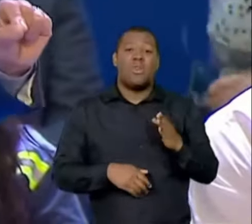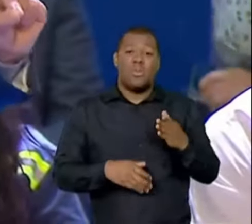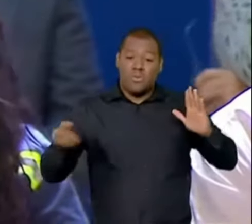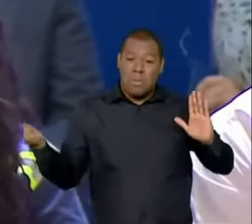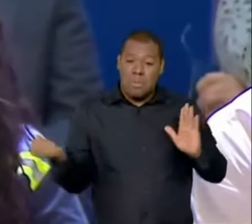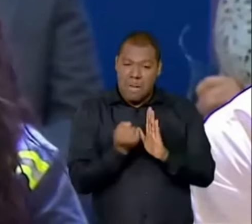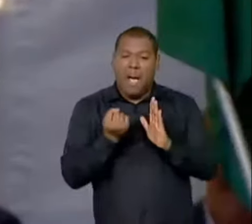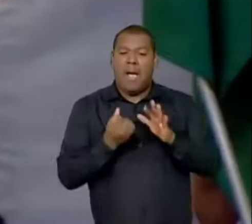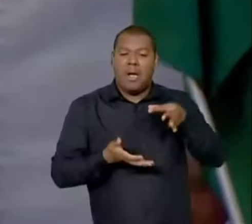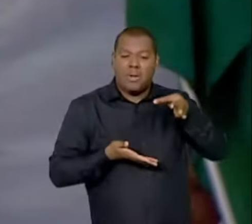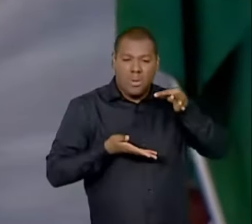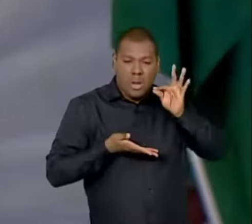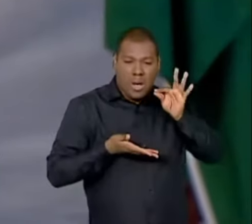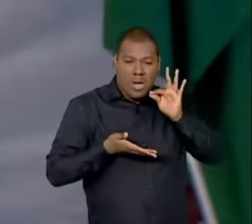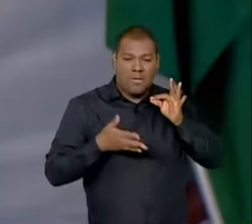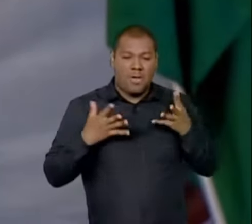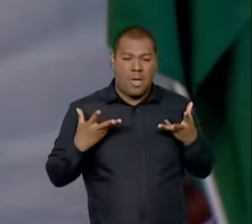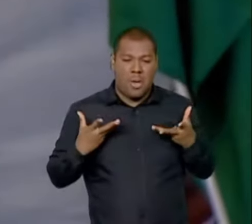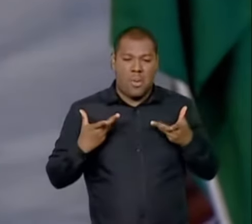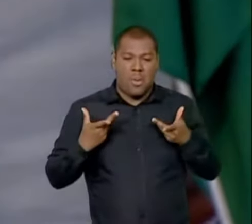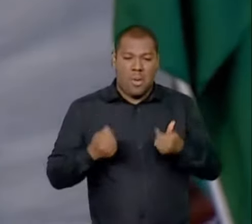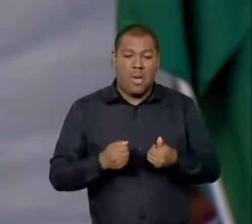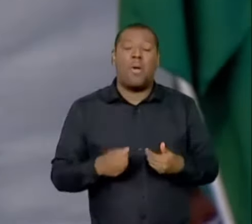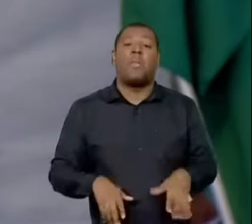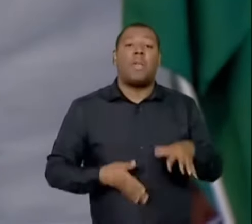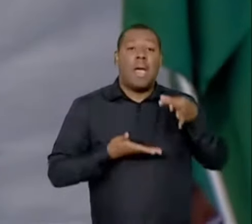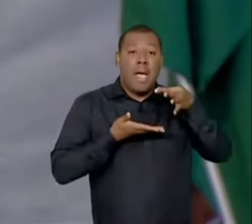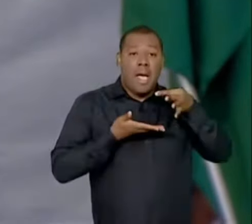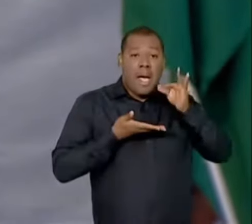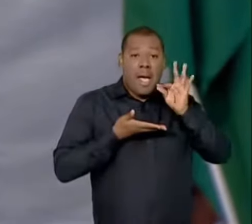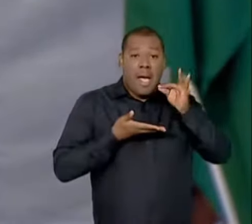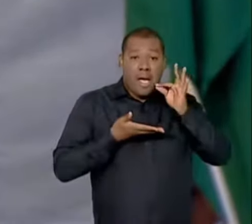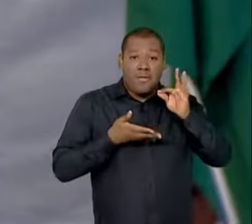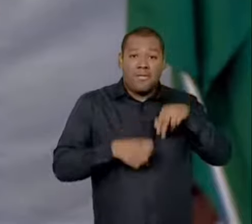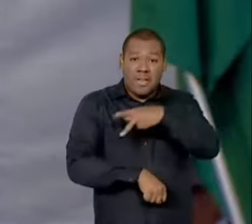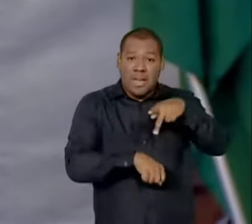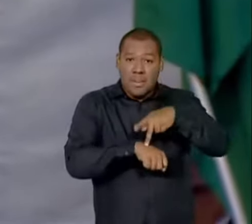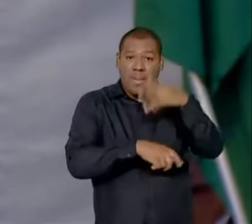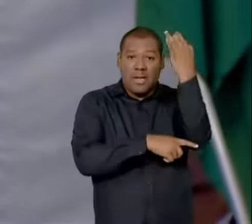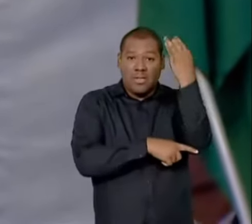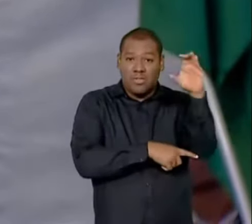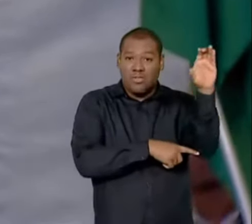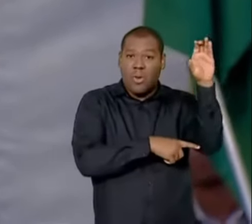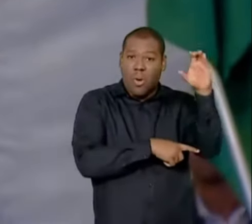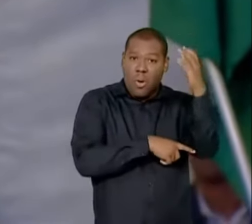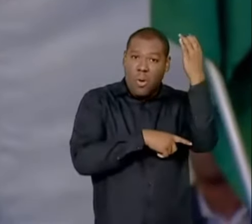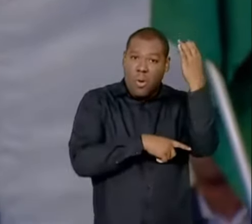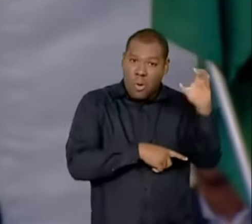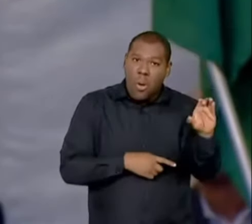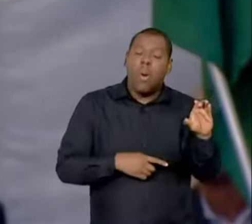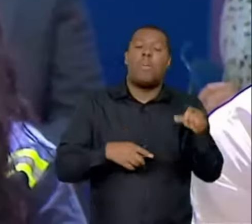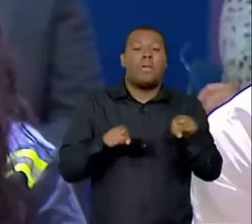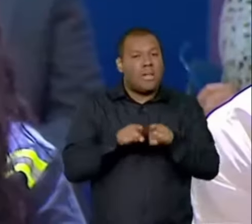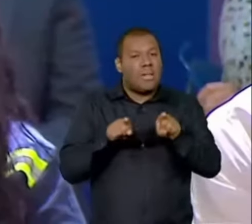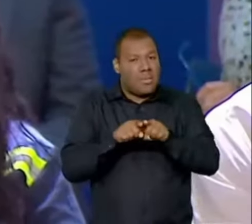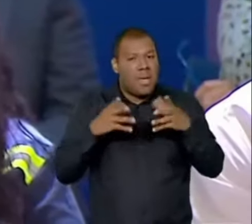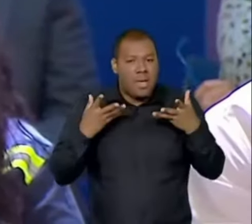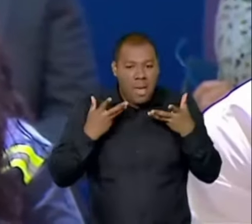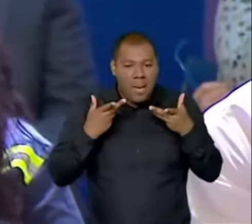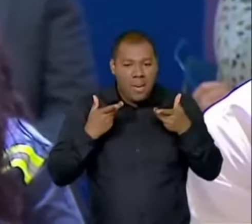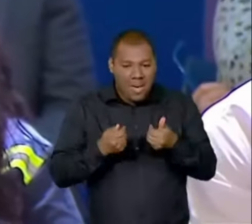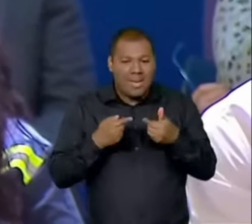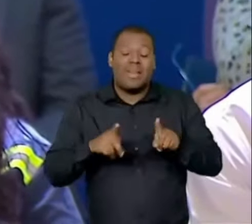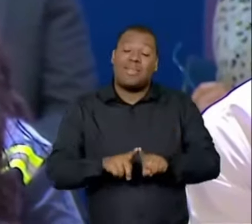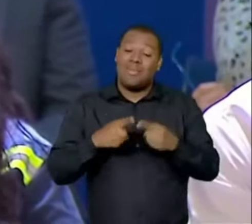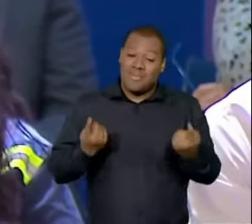qualidade, porque ainda hoje o café colombiano é mais divulgado que o nosso, embora a gente seja o maior produtor de café